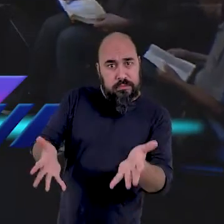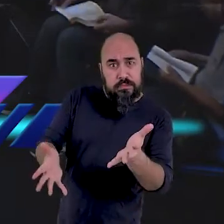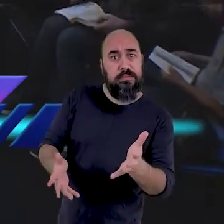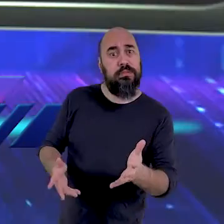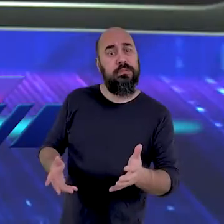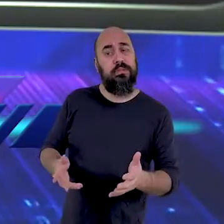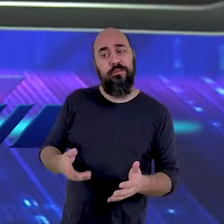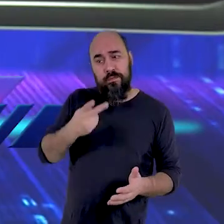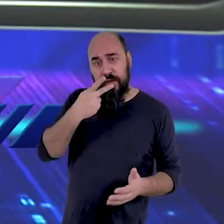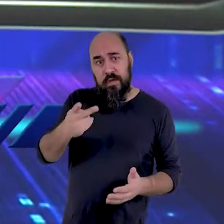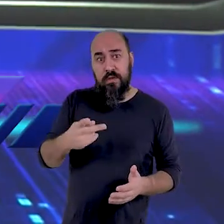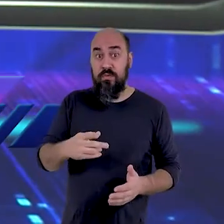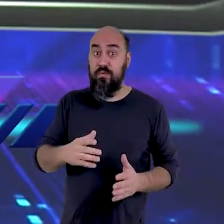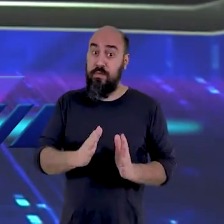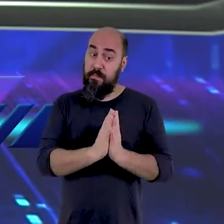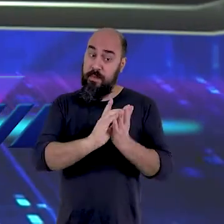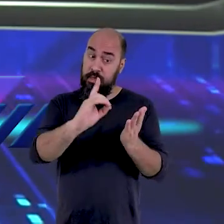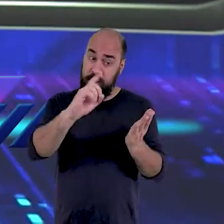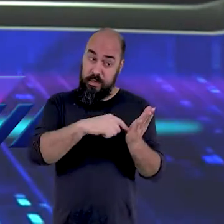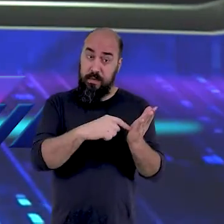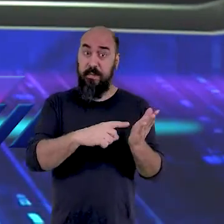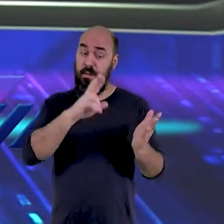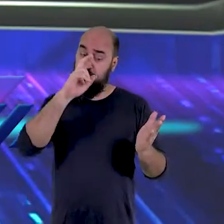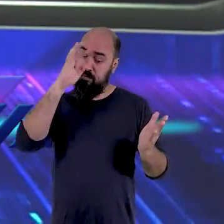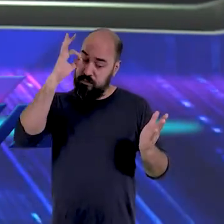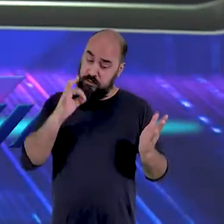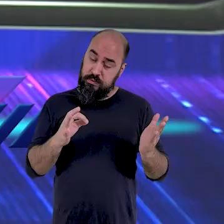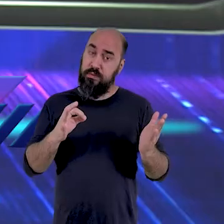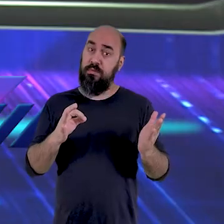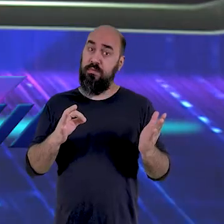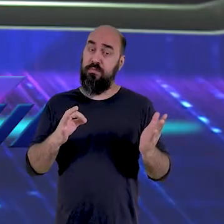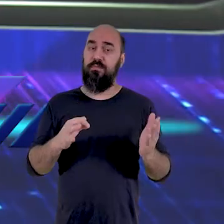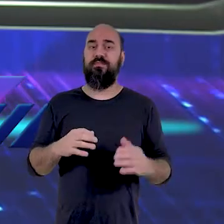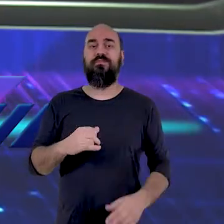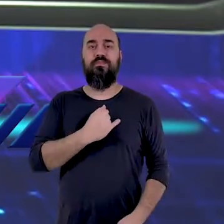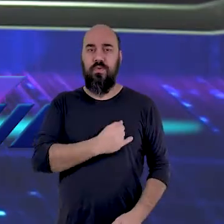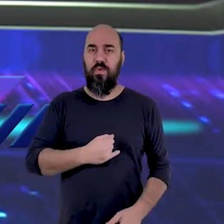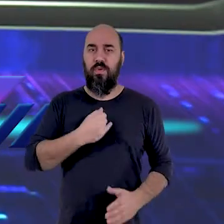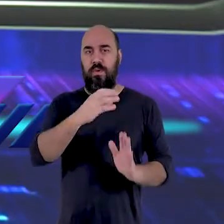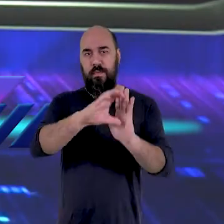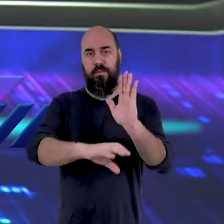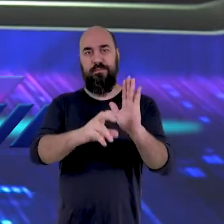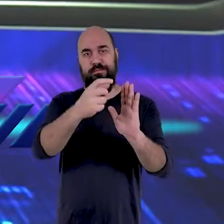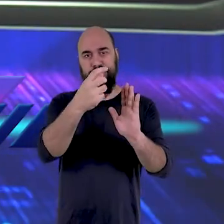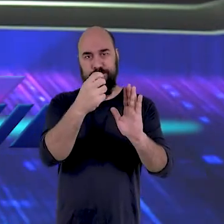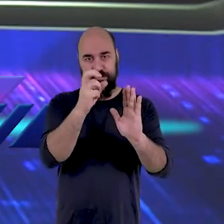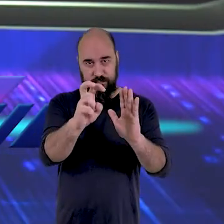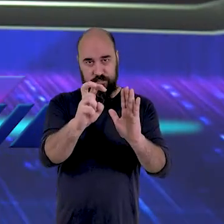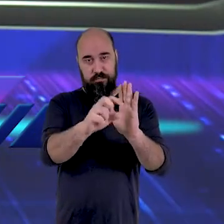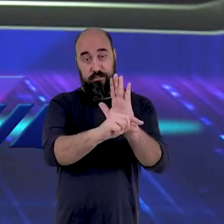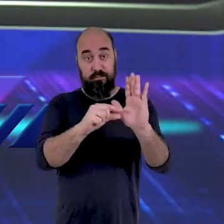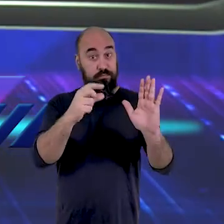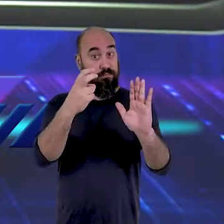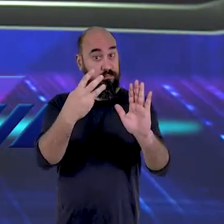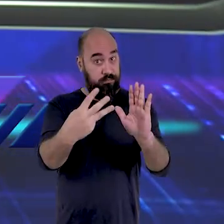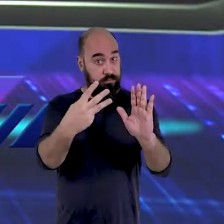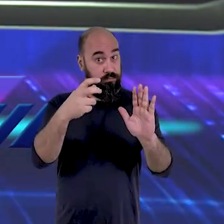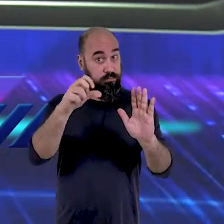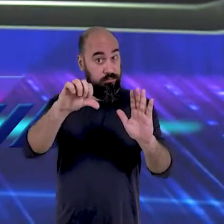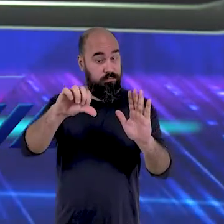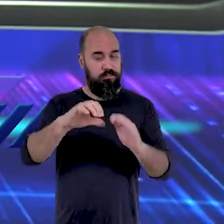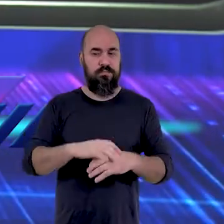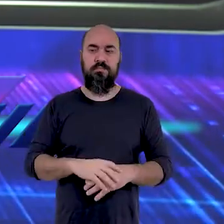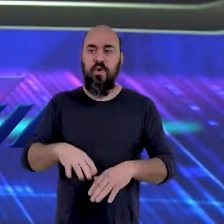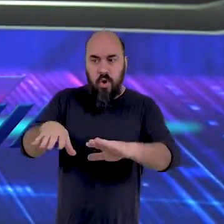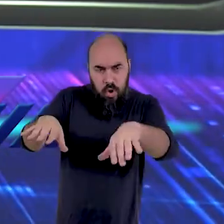forças à autoridade da Bíblia. João 5, 39, diz assim, olha, Examinais as Escrituras,